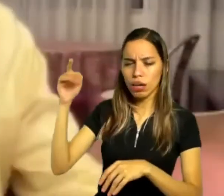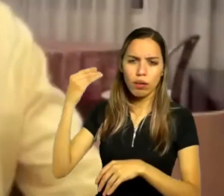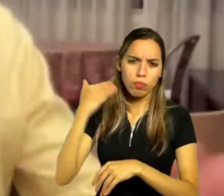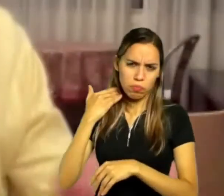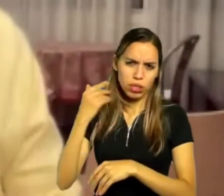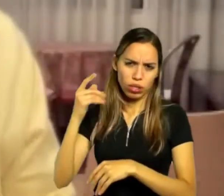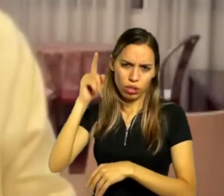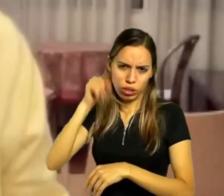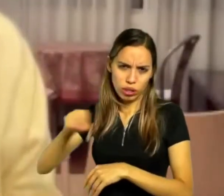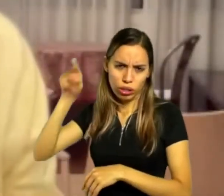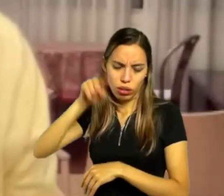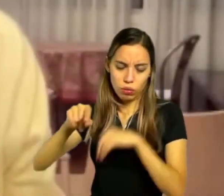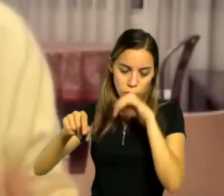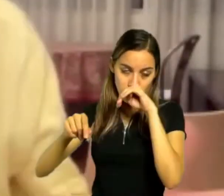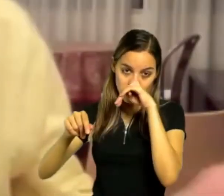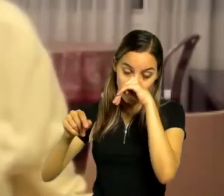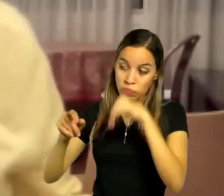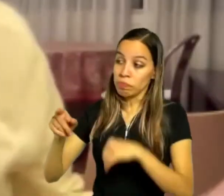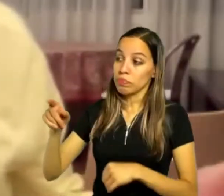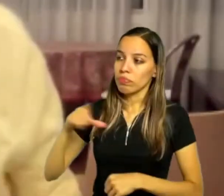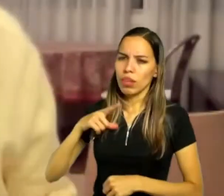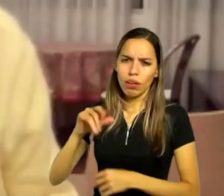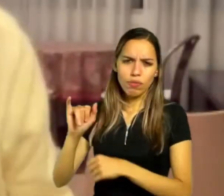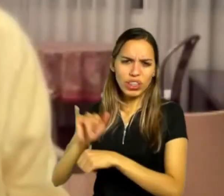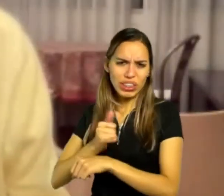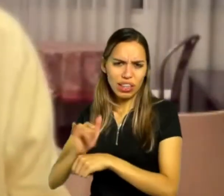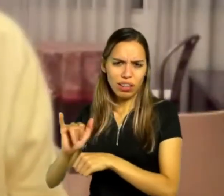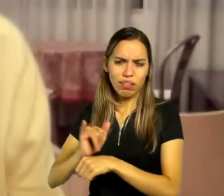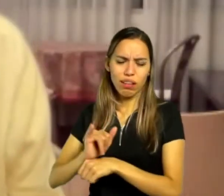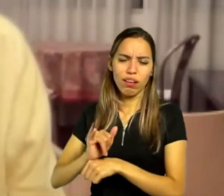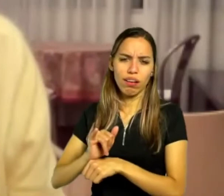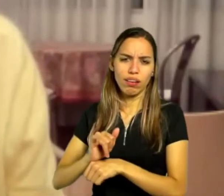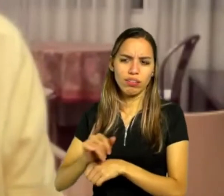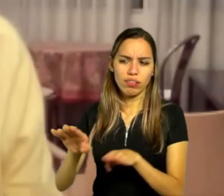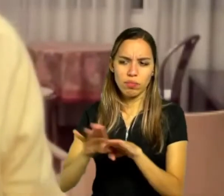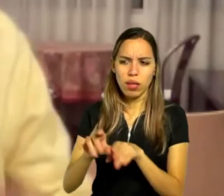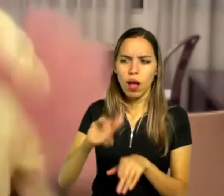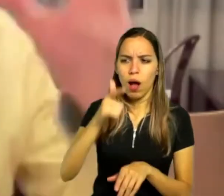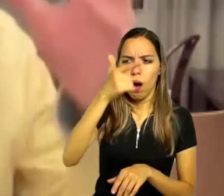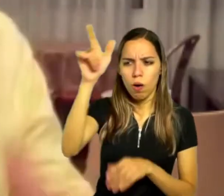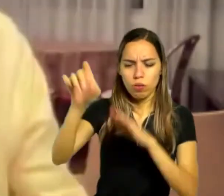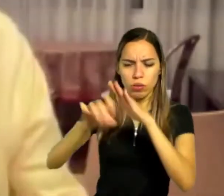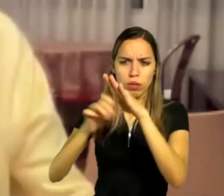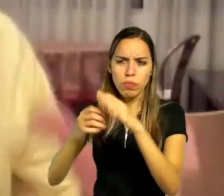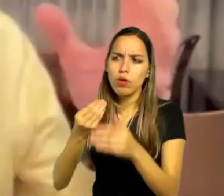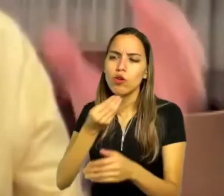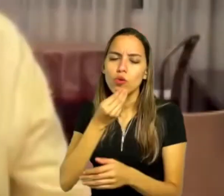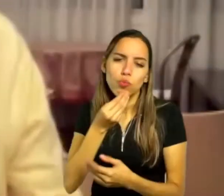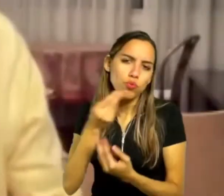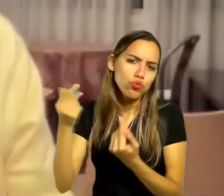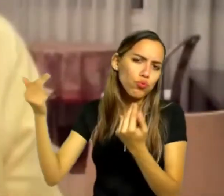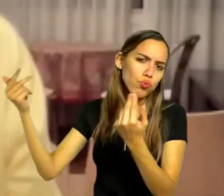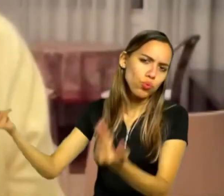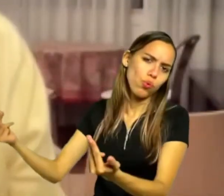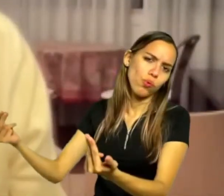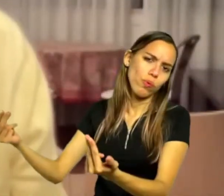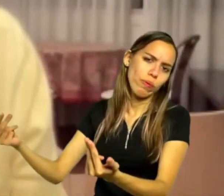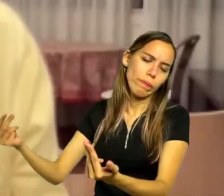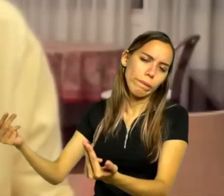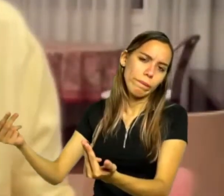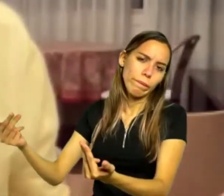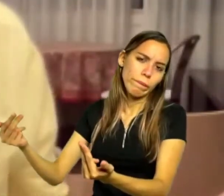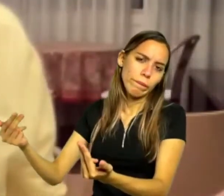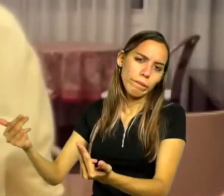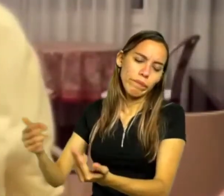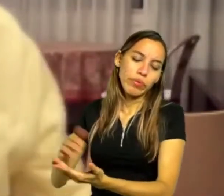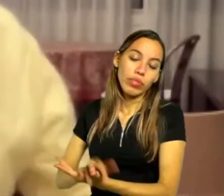Unibanco, na época da Covid, por que outras empresas não podem fazer, se criar uma coisa séria, nacional? Sabe,